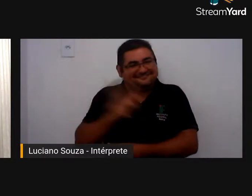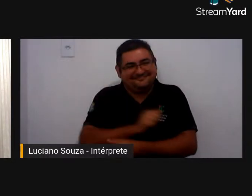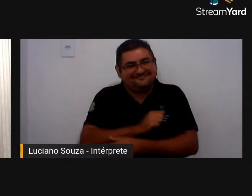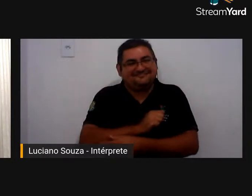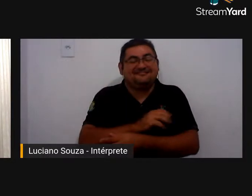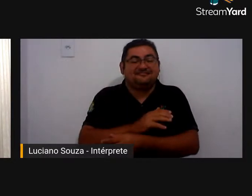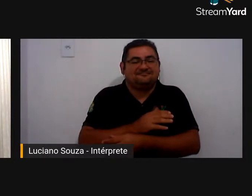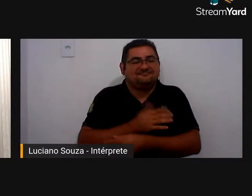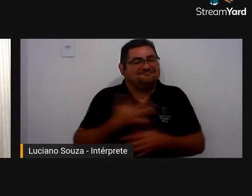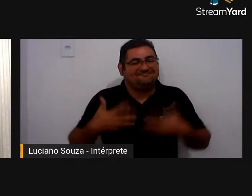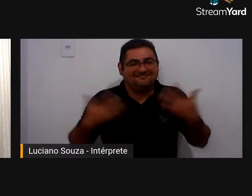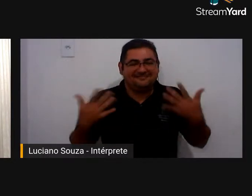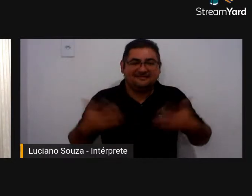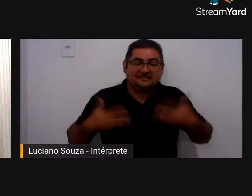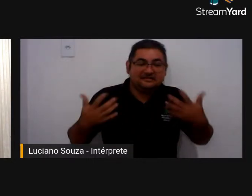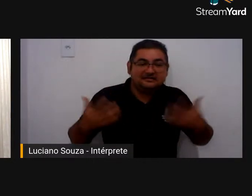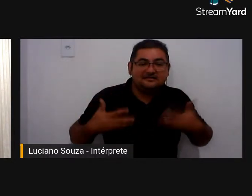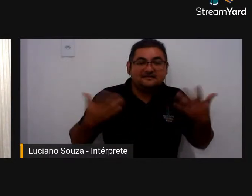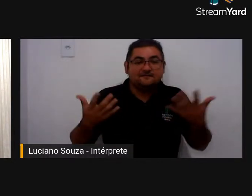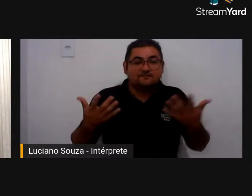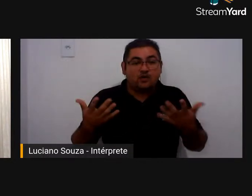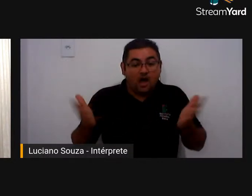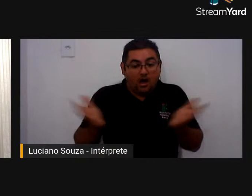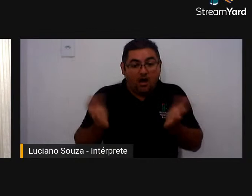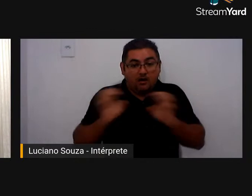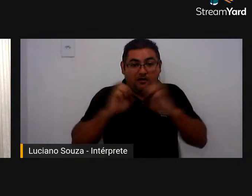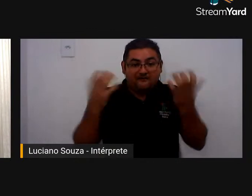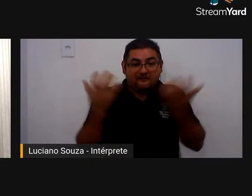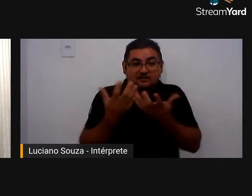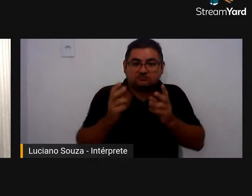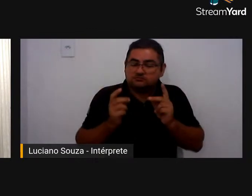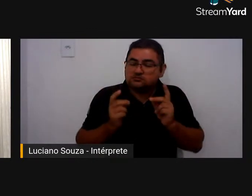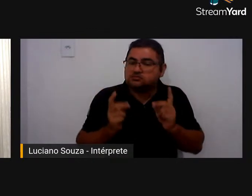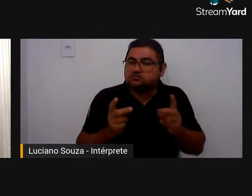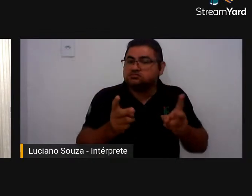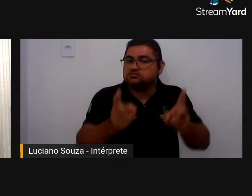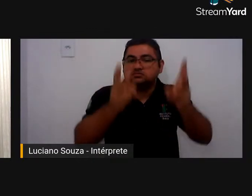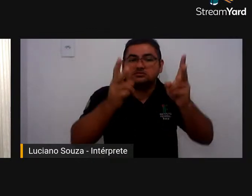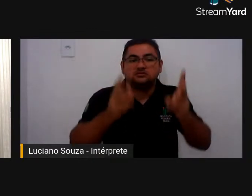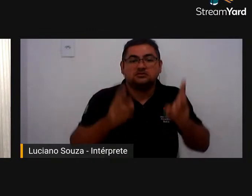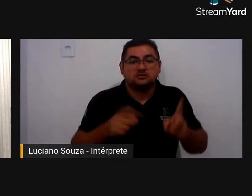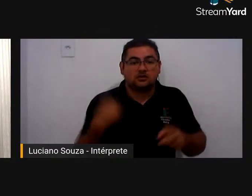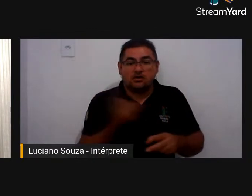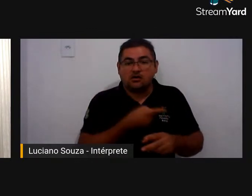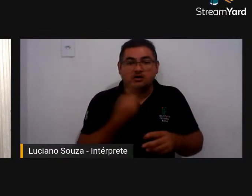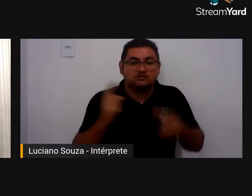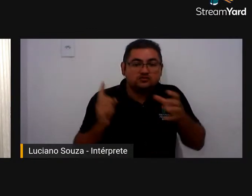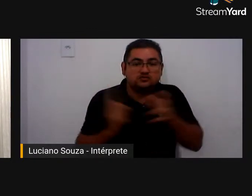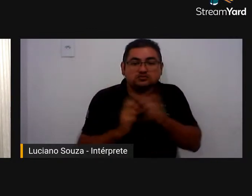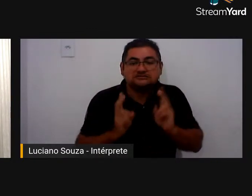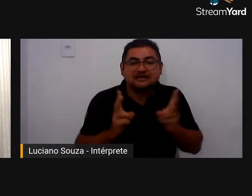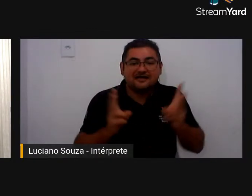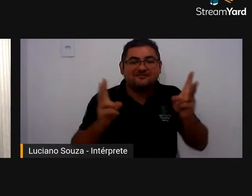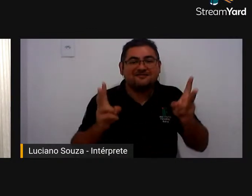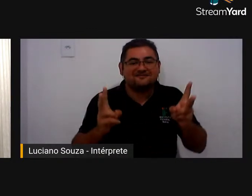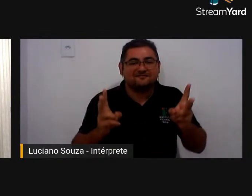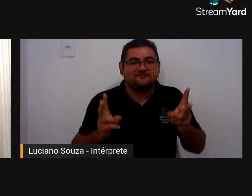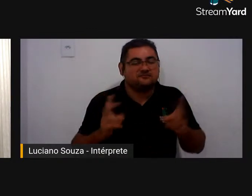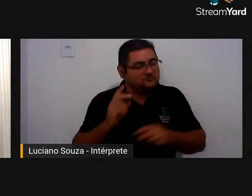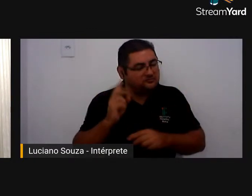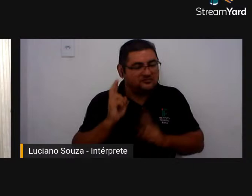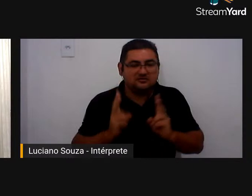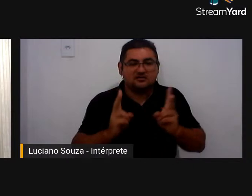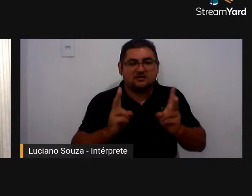da Alegria a gente e esse é esse evento perdoe que todos nós passamos participar aí tô aqui a disposição para fazer o